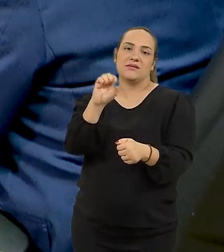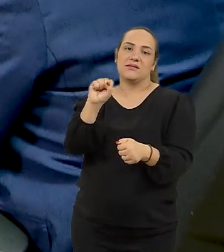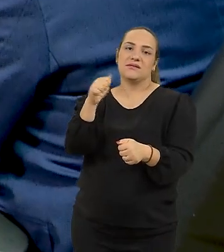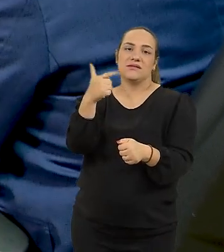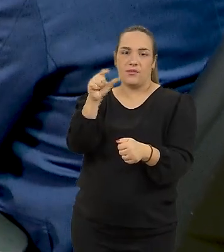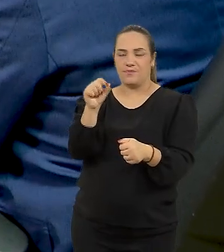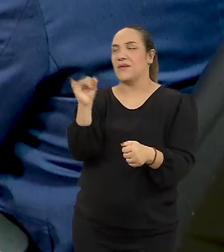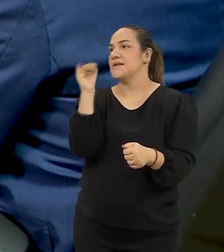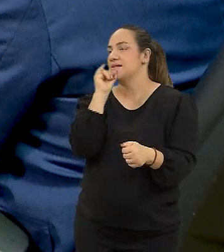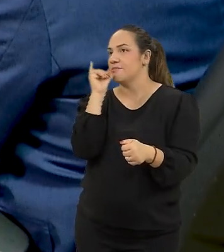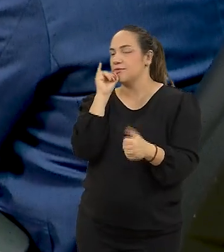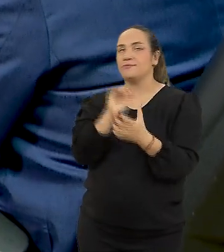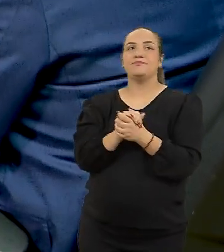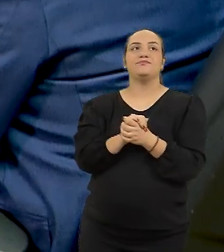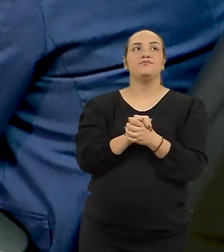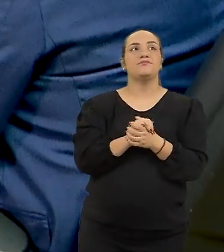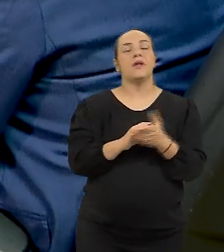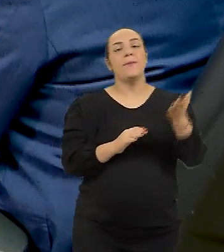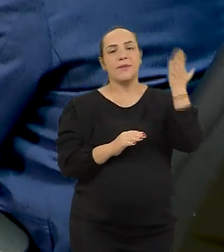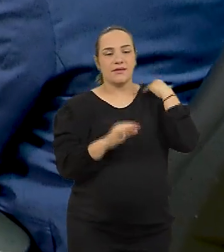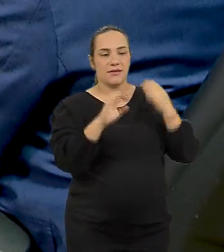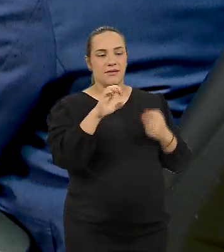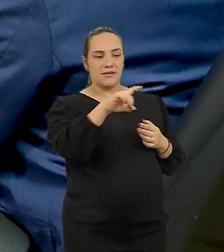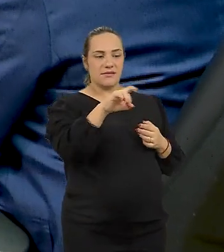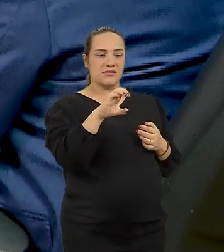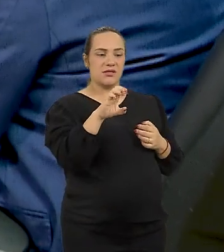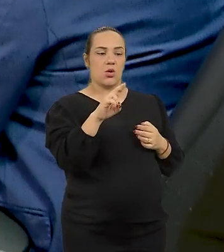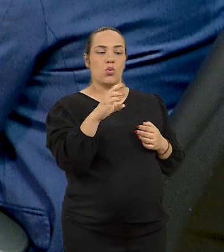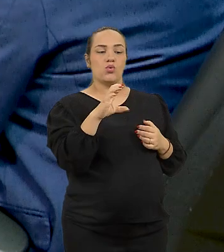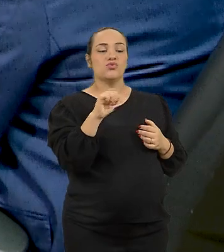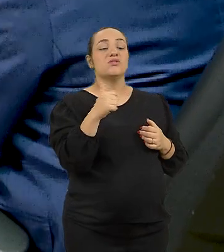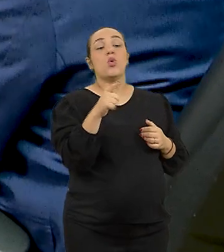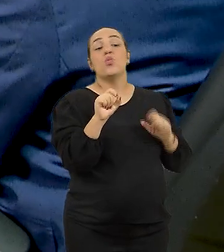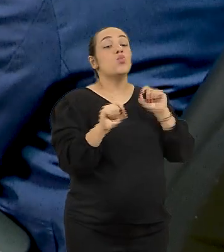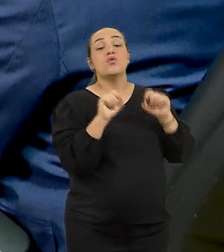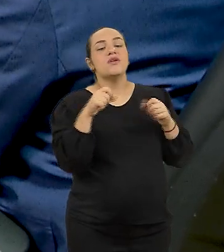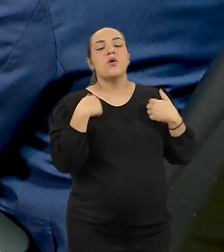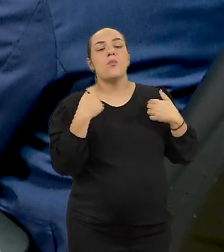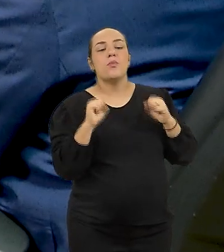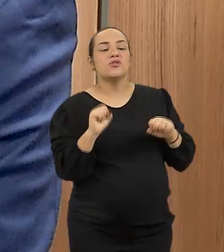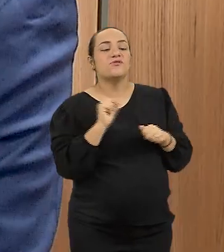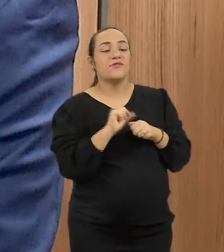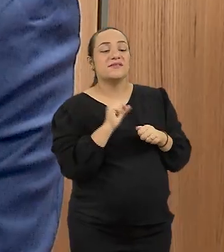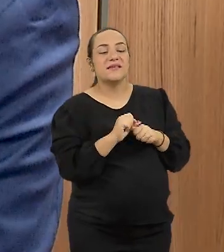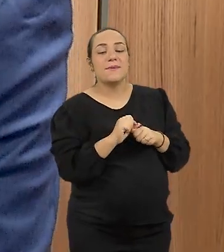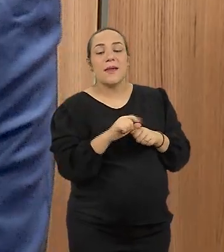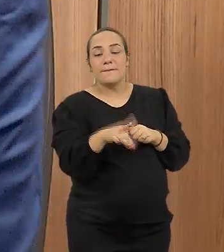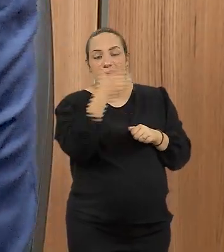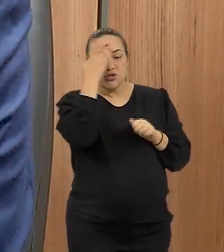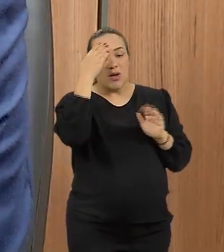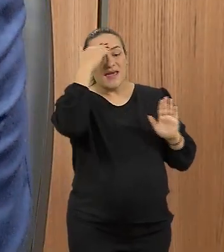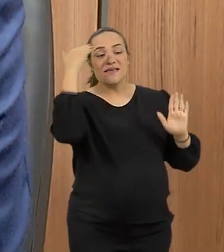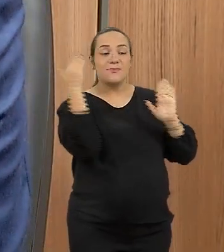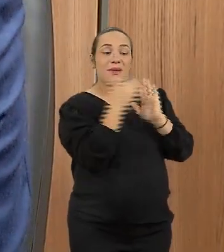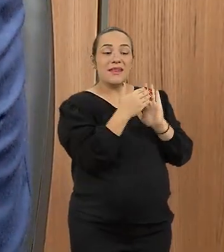da sentença tipificada, os métodos executivos eram tipificados e os poderes do juiz muito